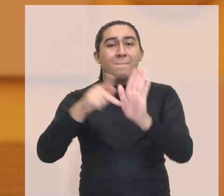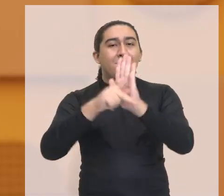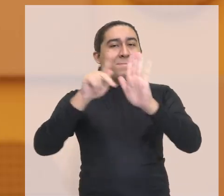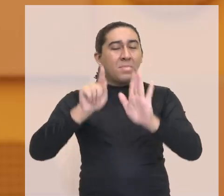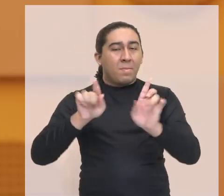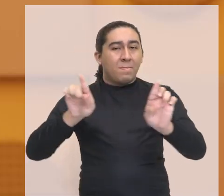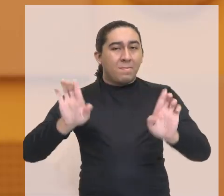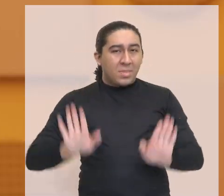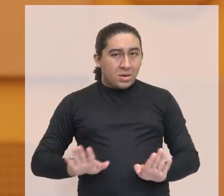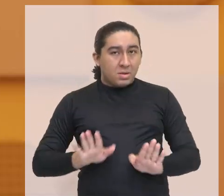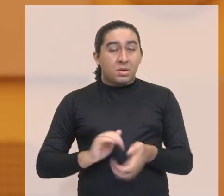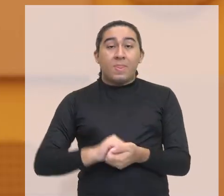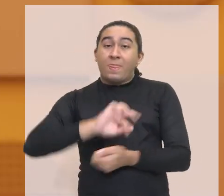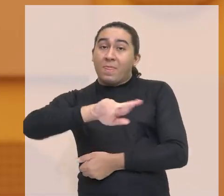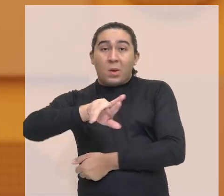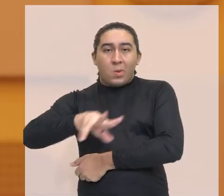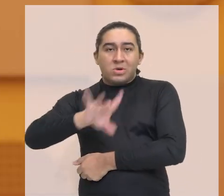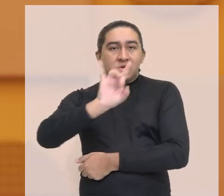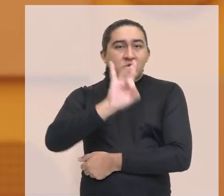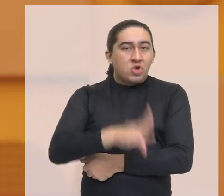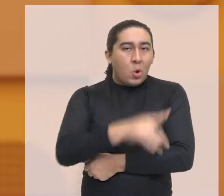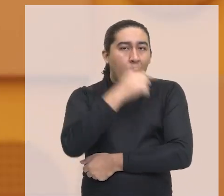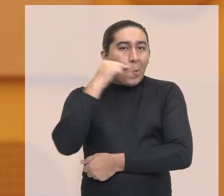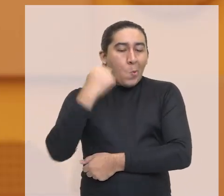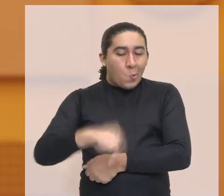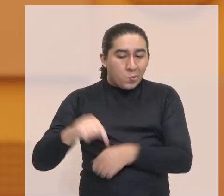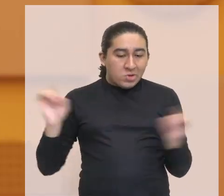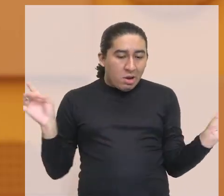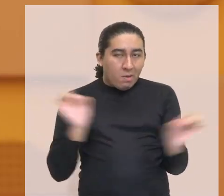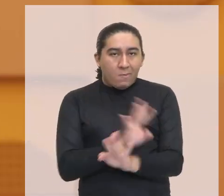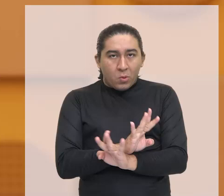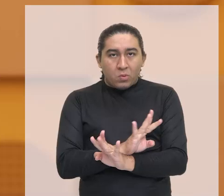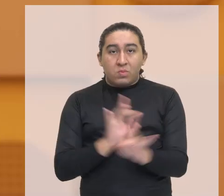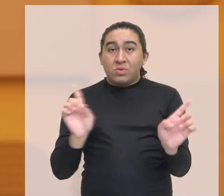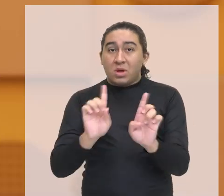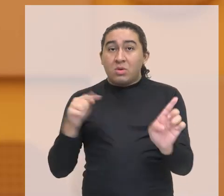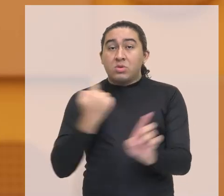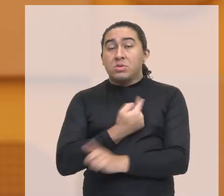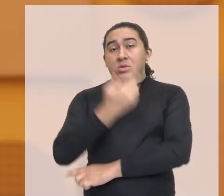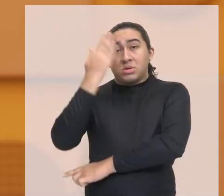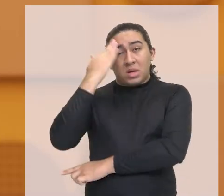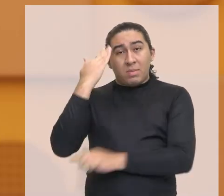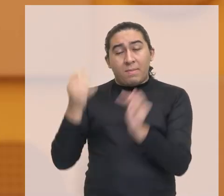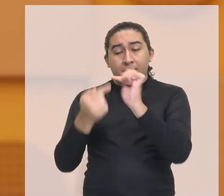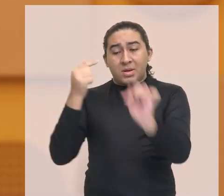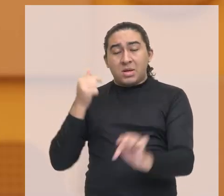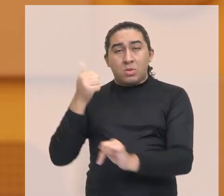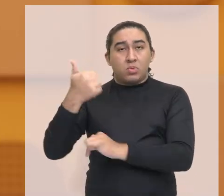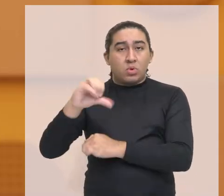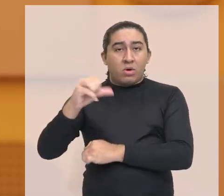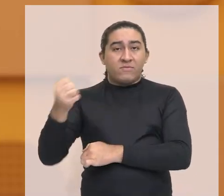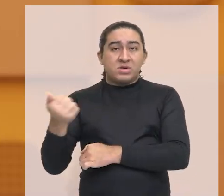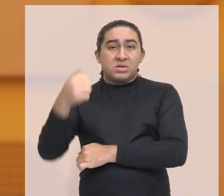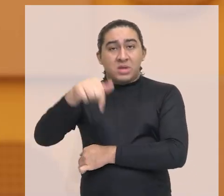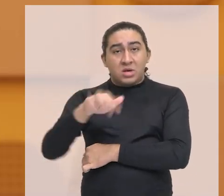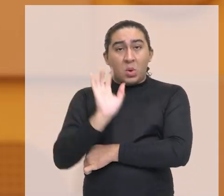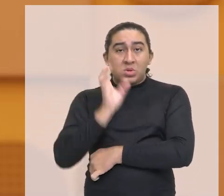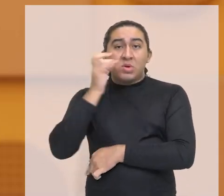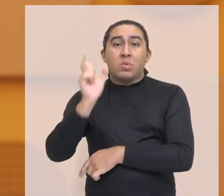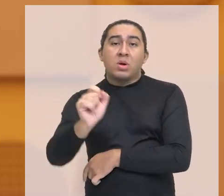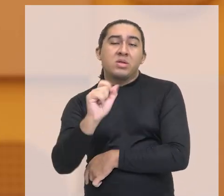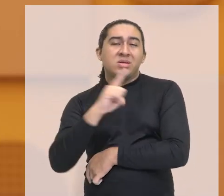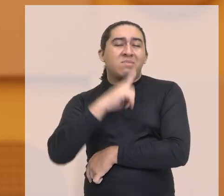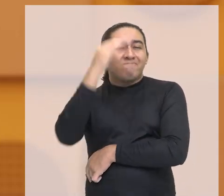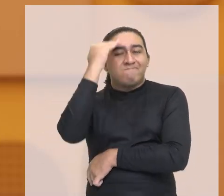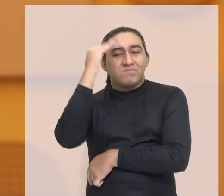mas não se limitava apenas à Rússia, tá, gente? A gente sabe que lá em 1917 aconteceu um dos fatos